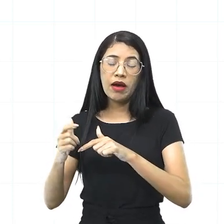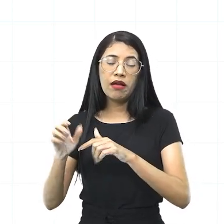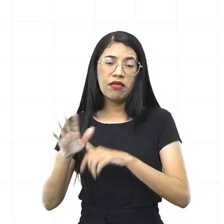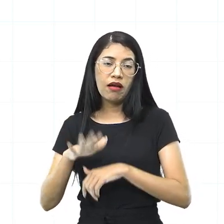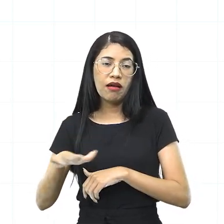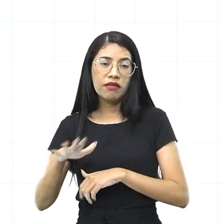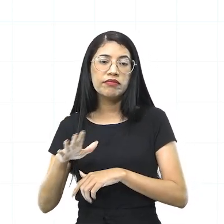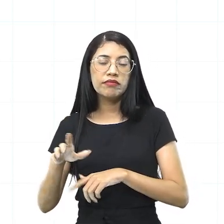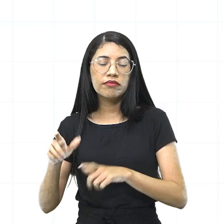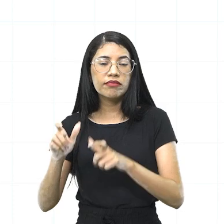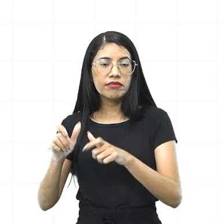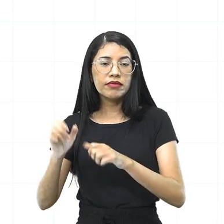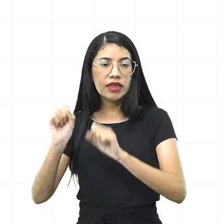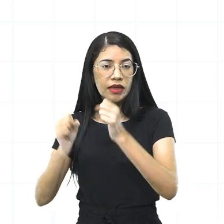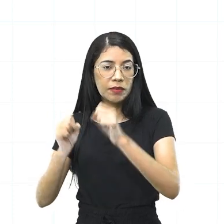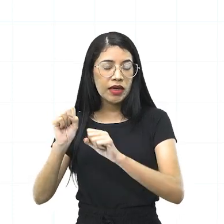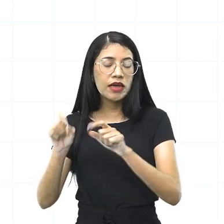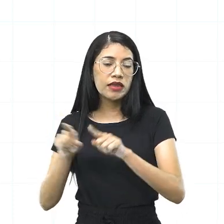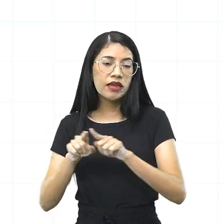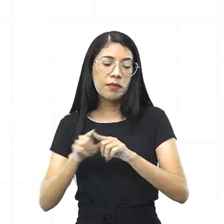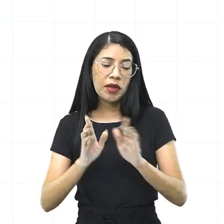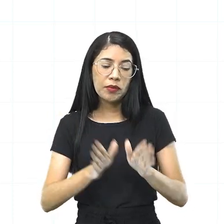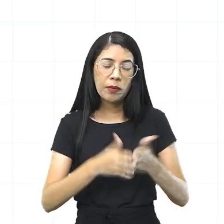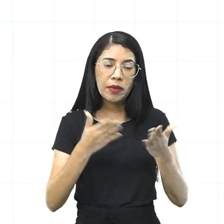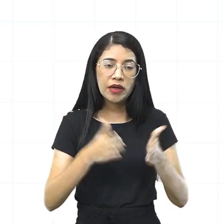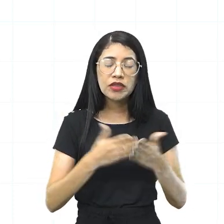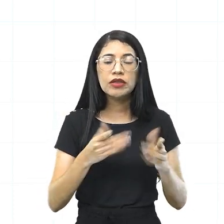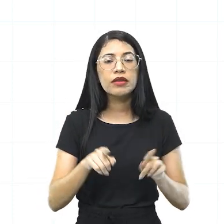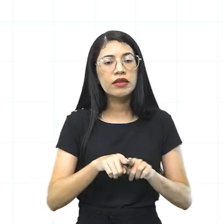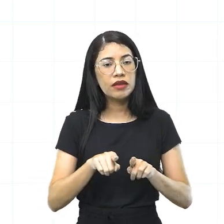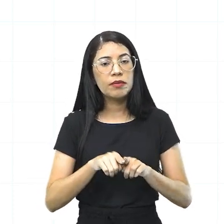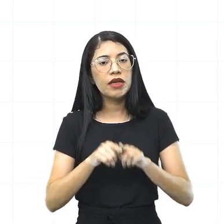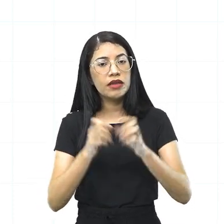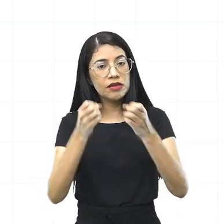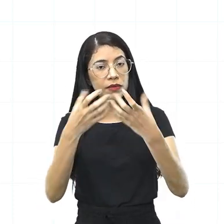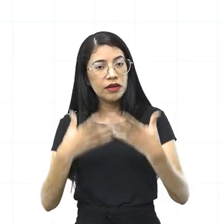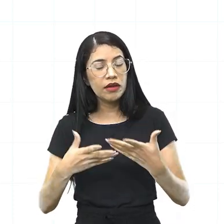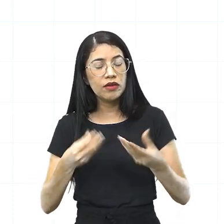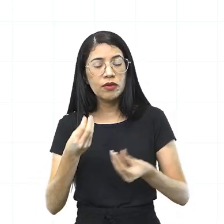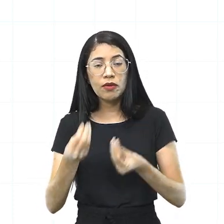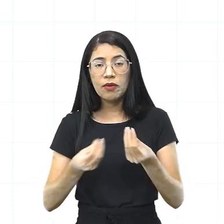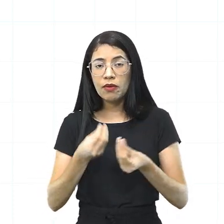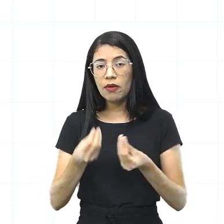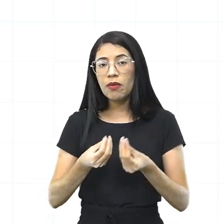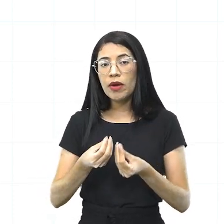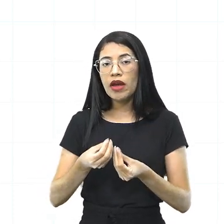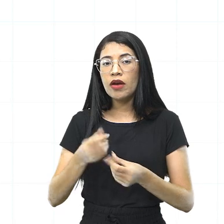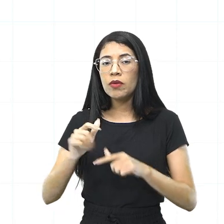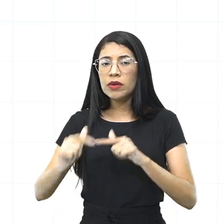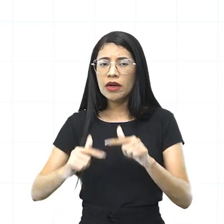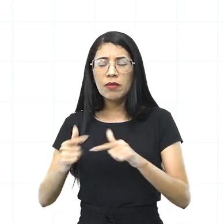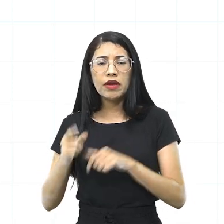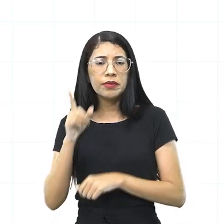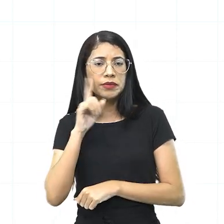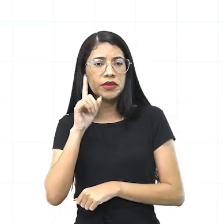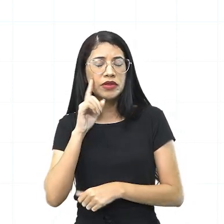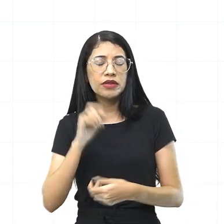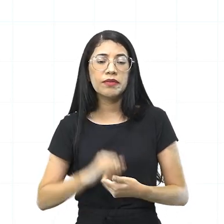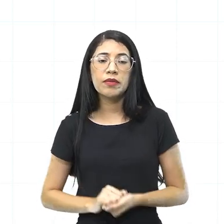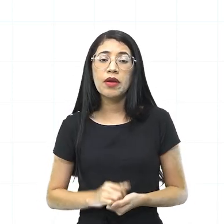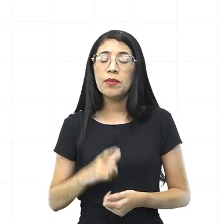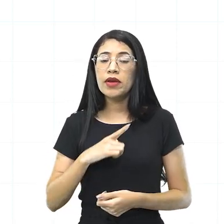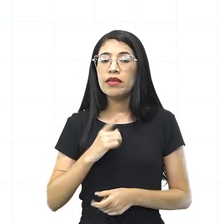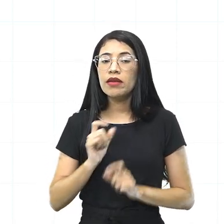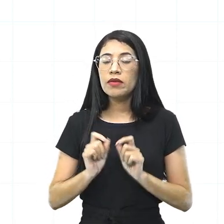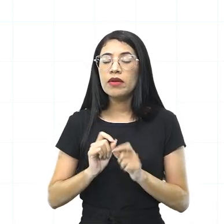mendigo, ele também está falando sobre as condições de trabalho que essas pessoas têm. Então, muitas das vezes são expostas